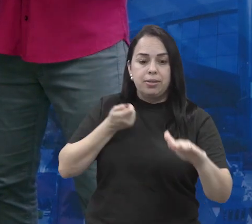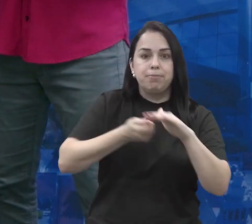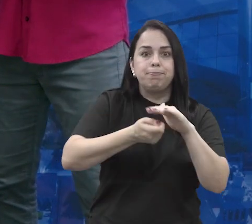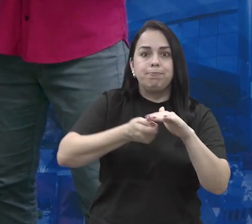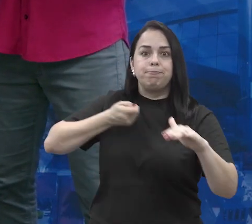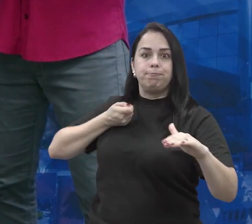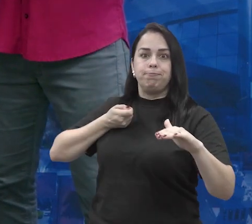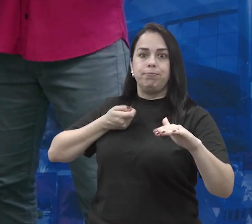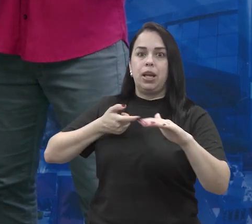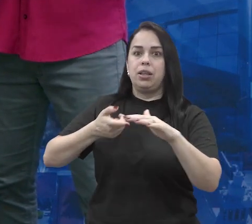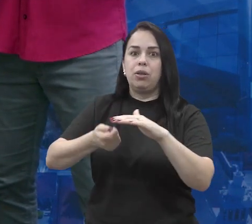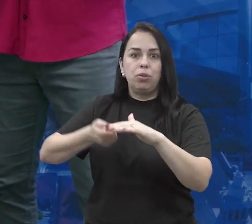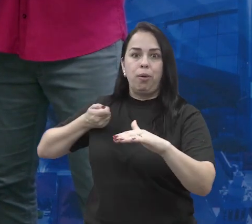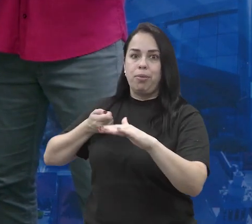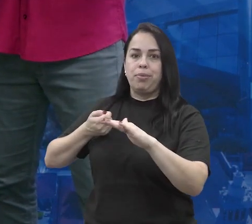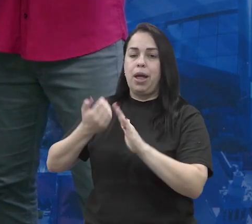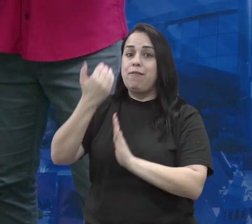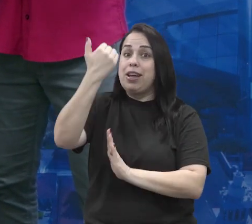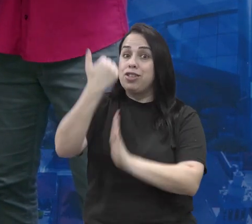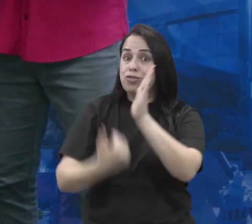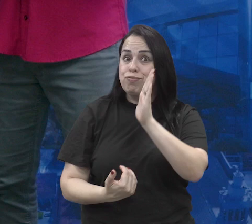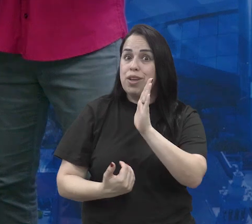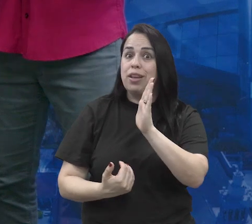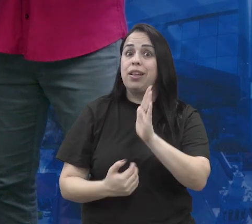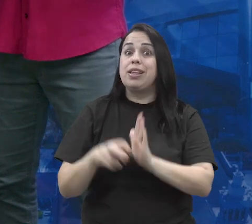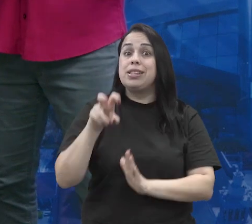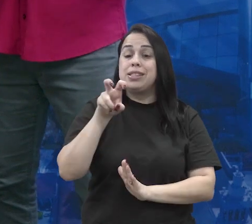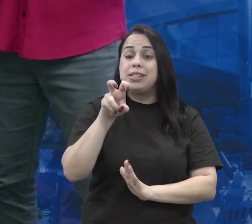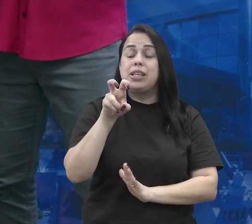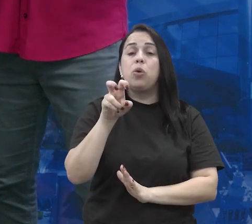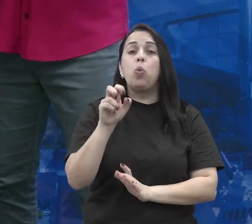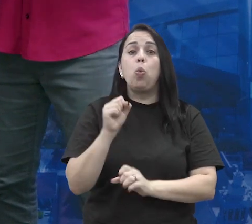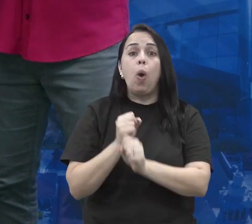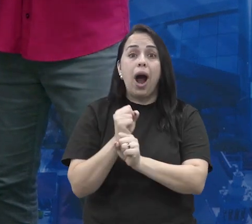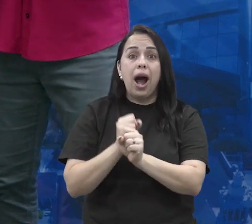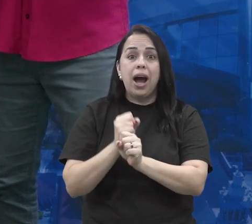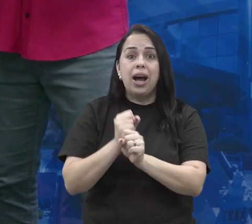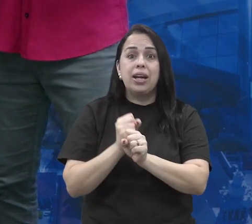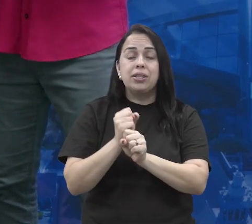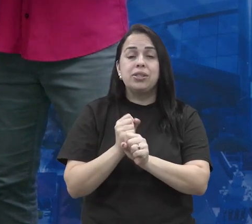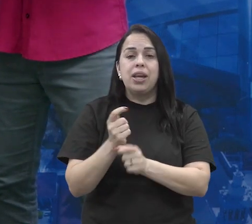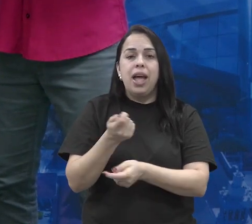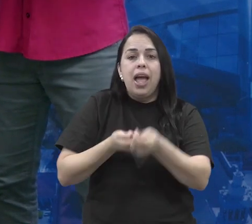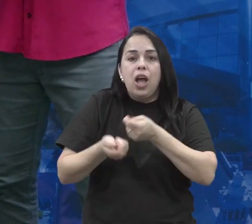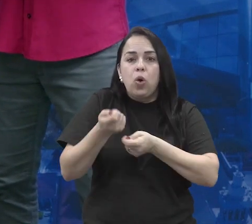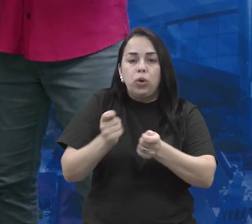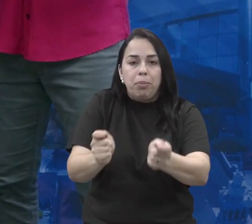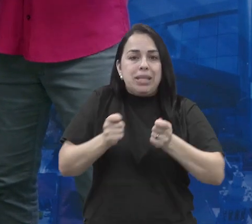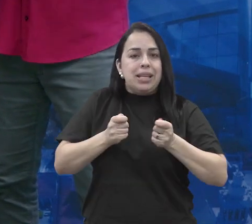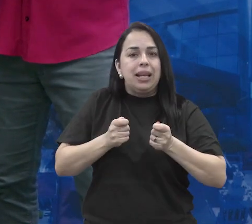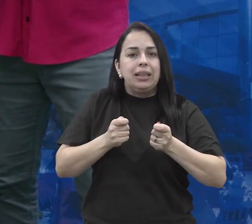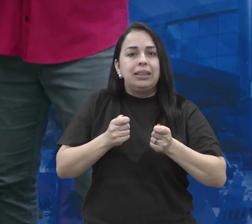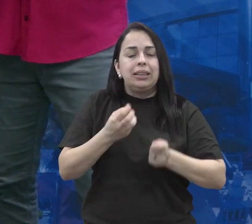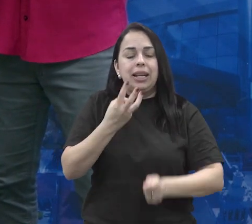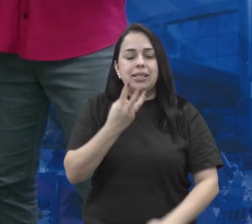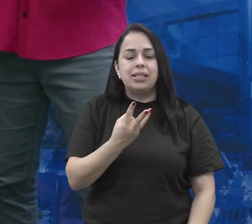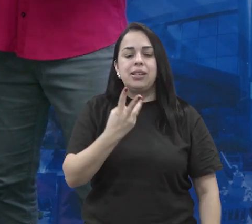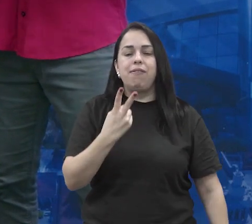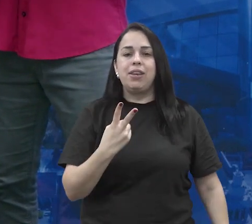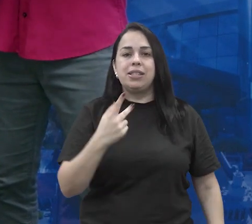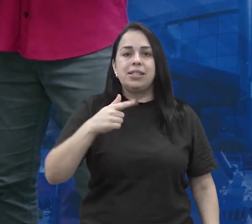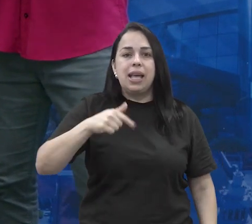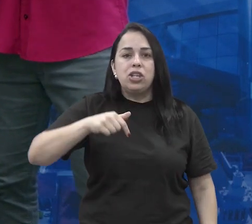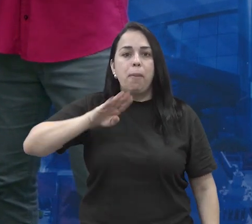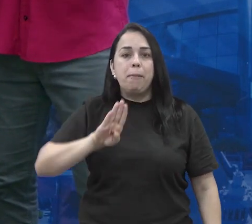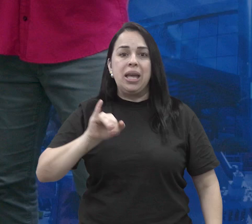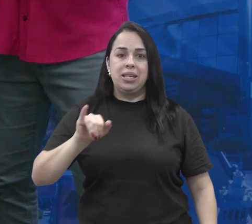de gastos que prevê em até 5 anos economizar 327 bilhões de reais. E quem vai